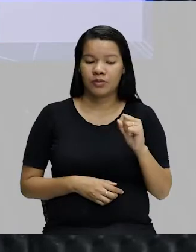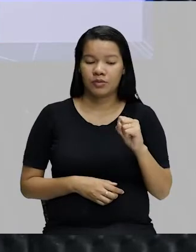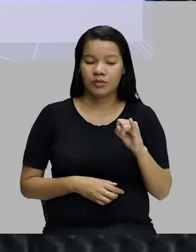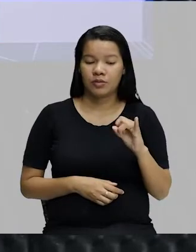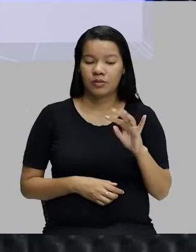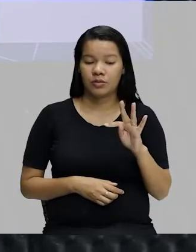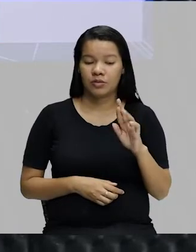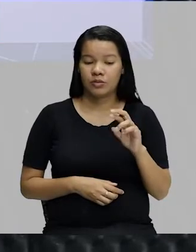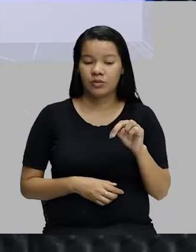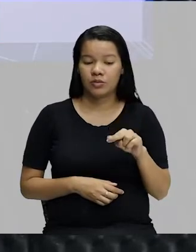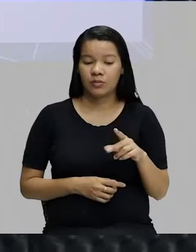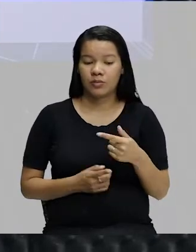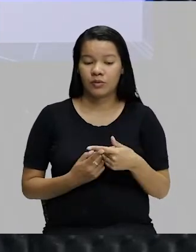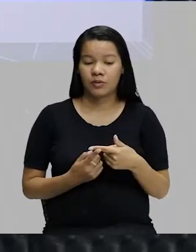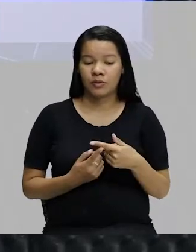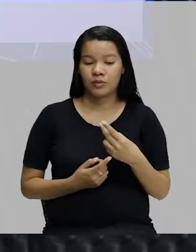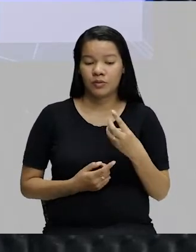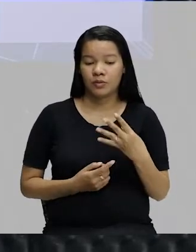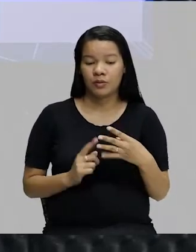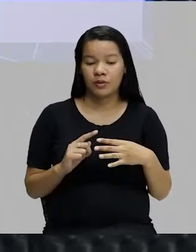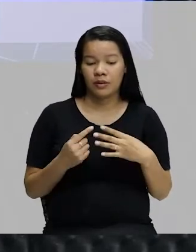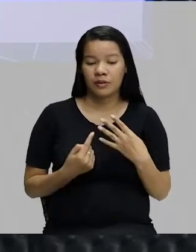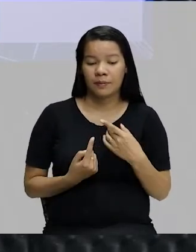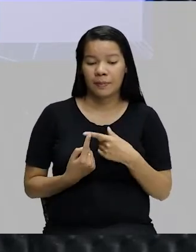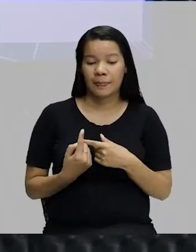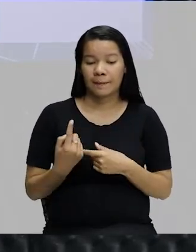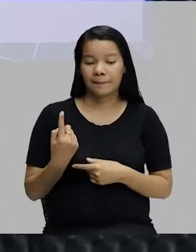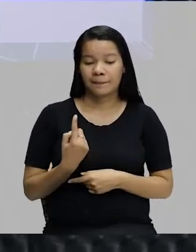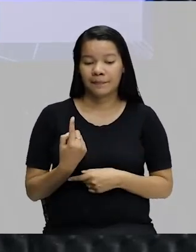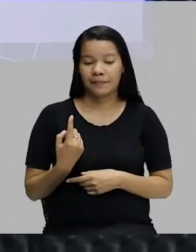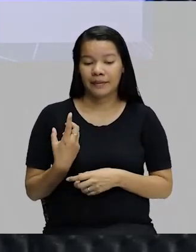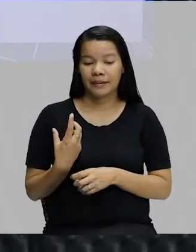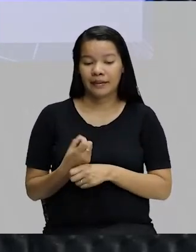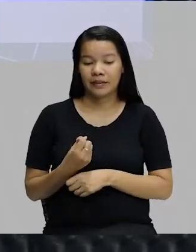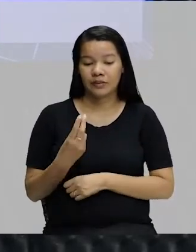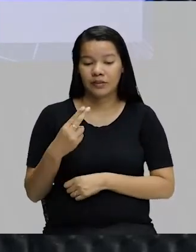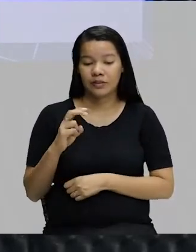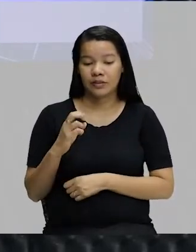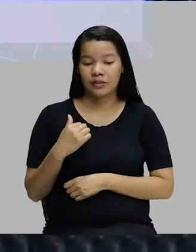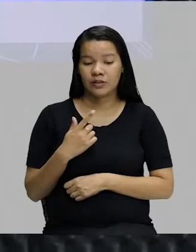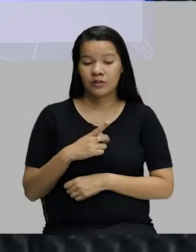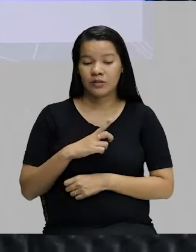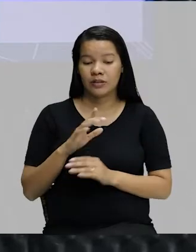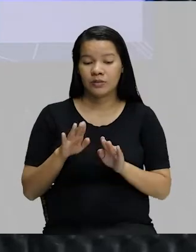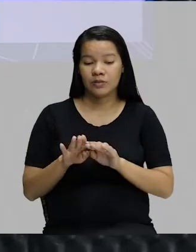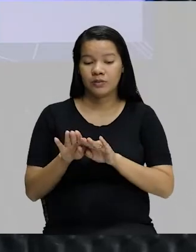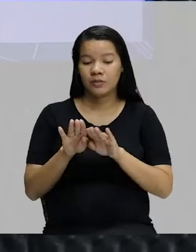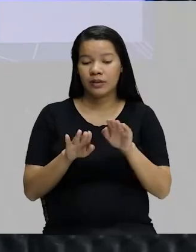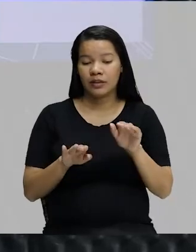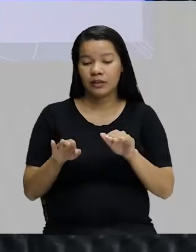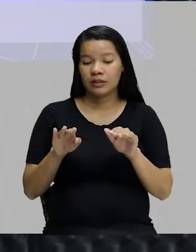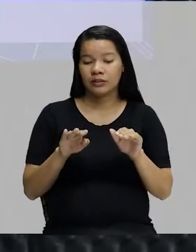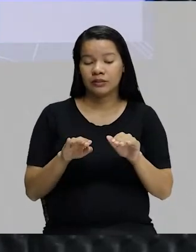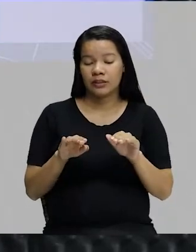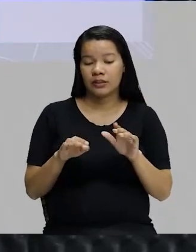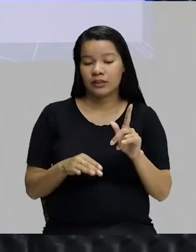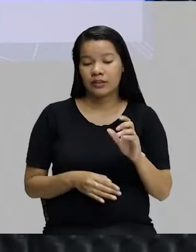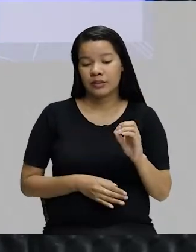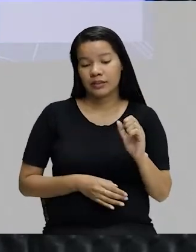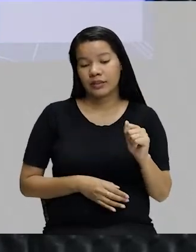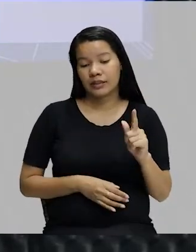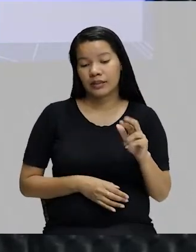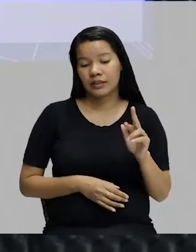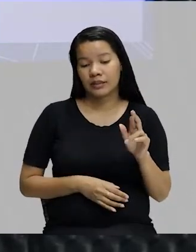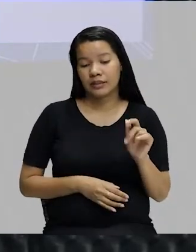1 vai dar quanto? Vai dar 5. Vamos ter o balanço das cargas. E